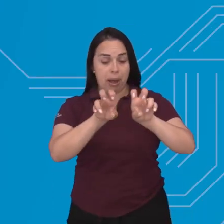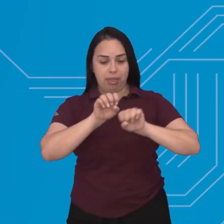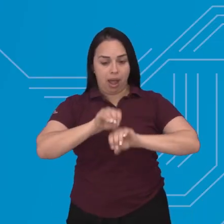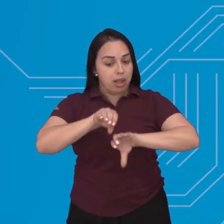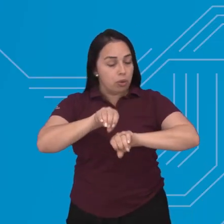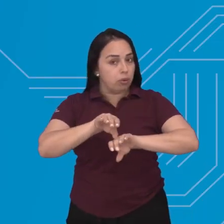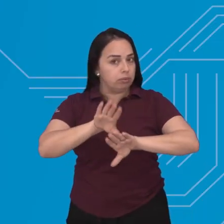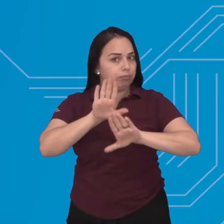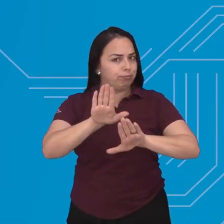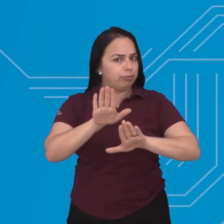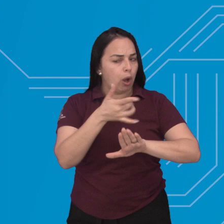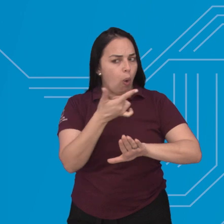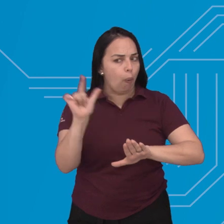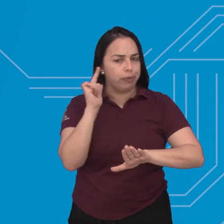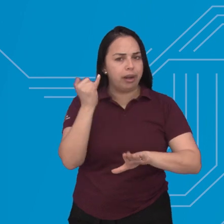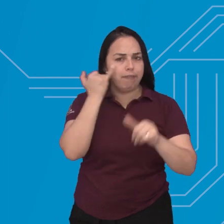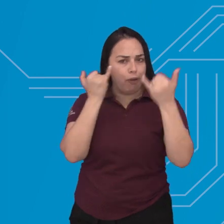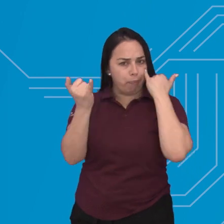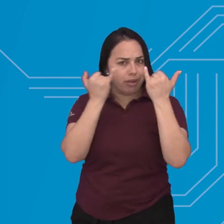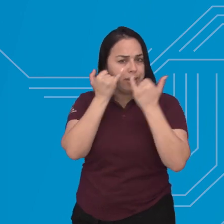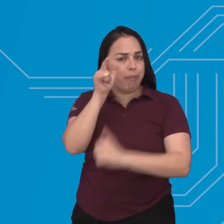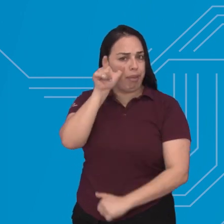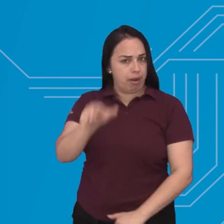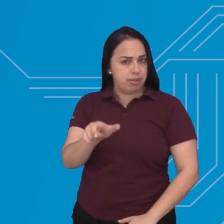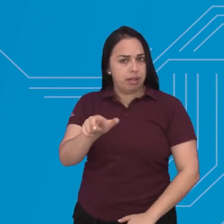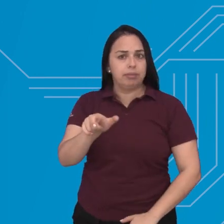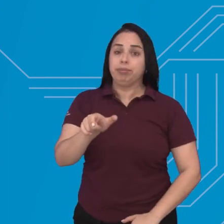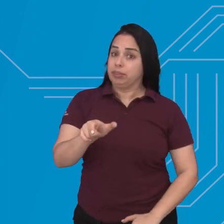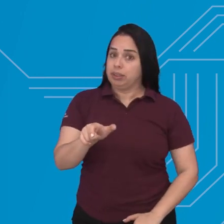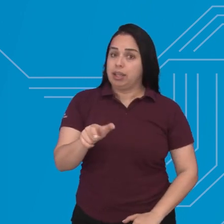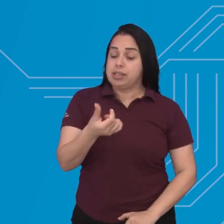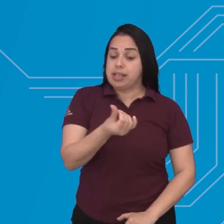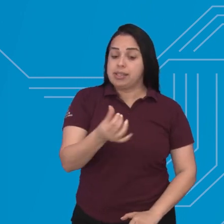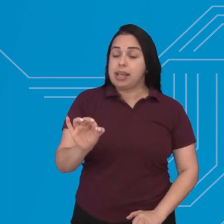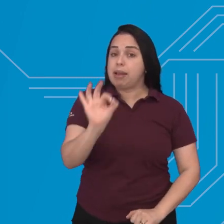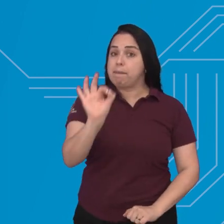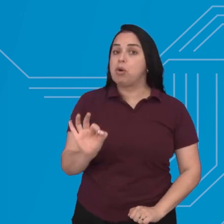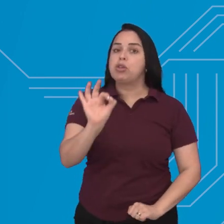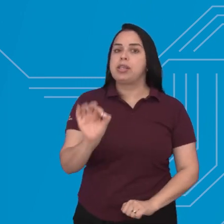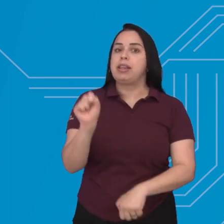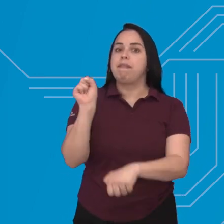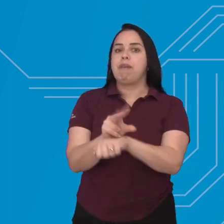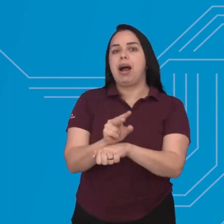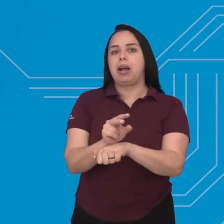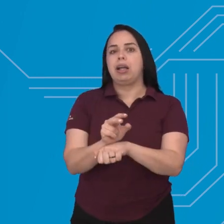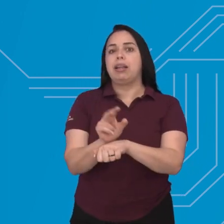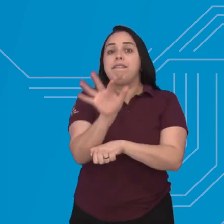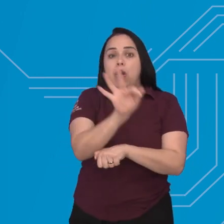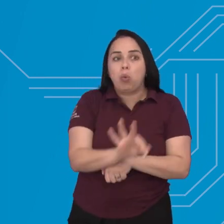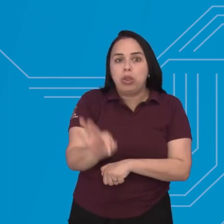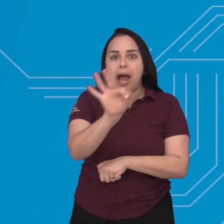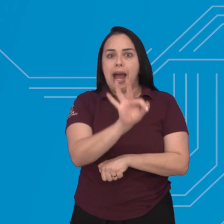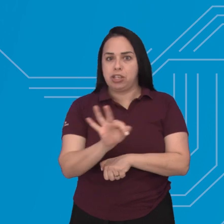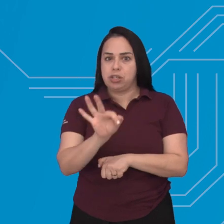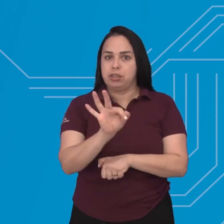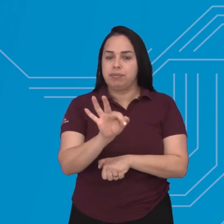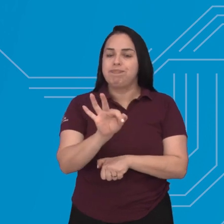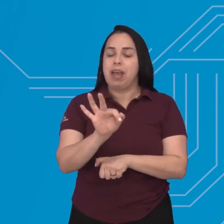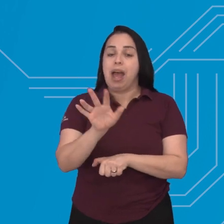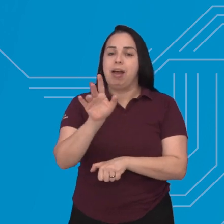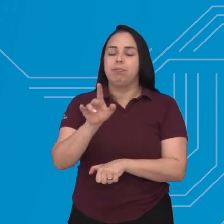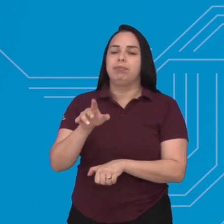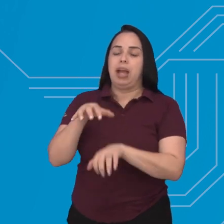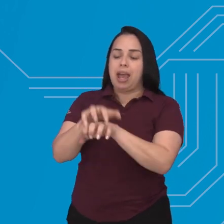da educação, olha só que outro dado bastante interessante. Cerca de 60% das vagas do ensino superior